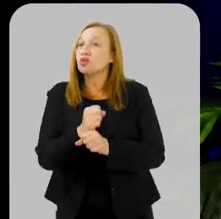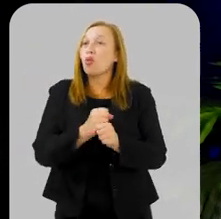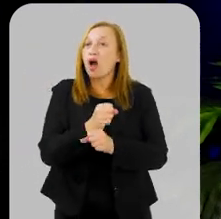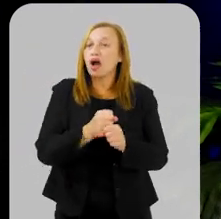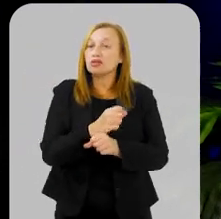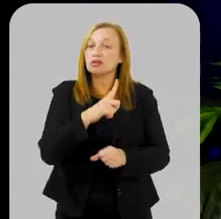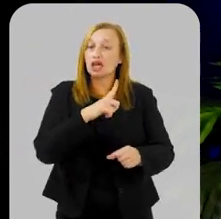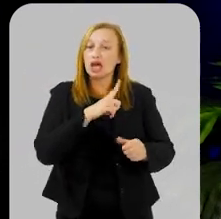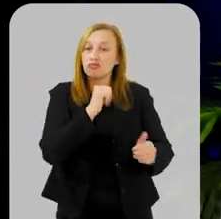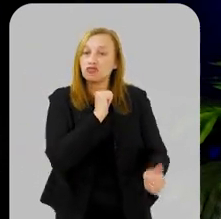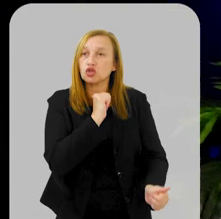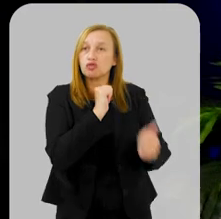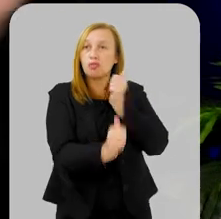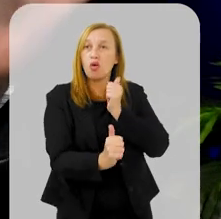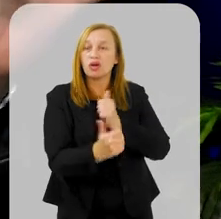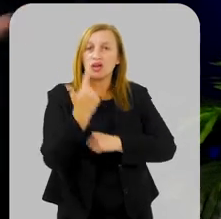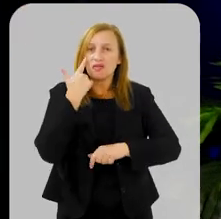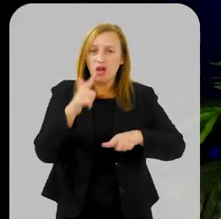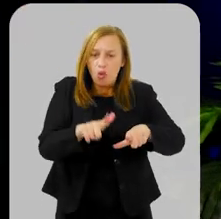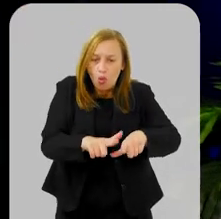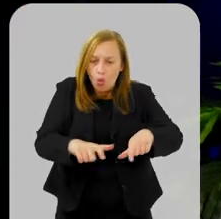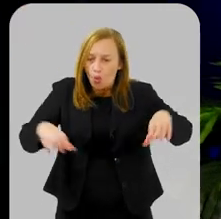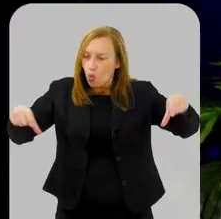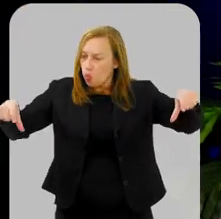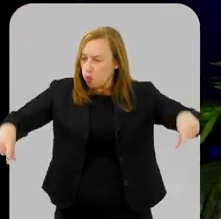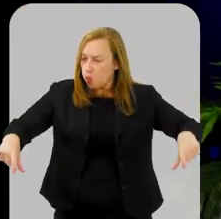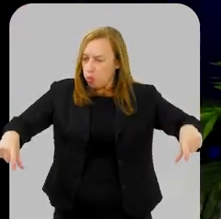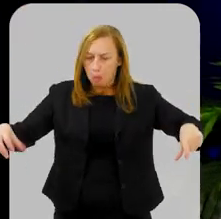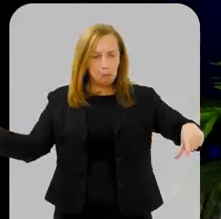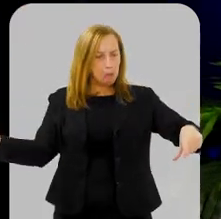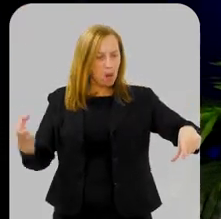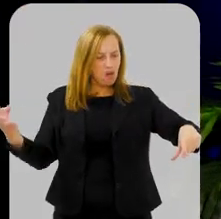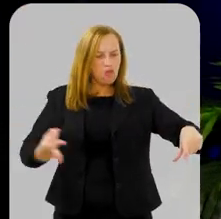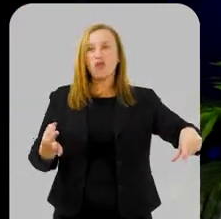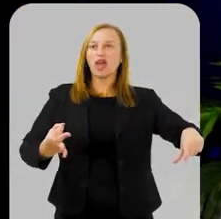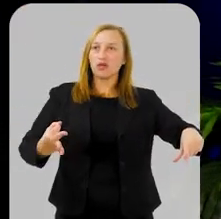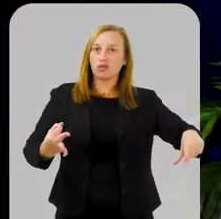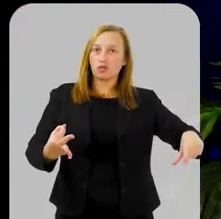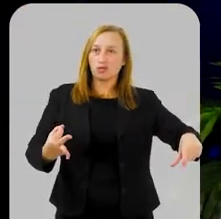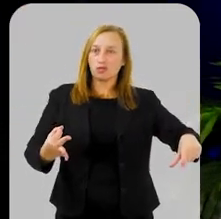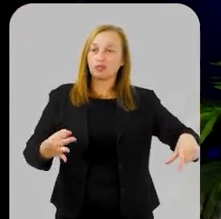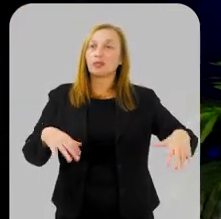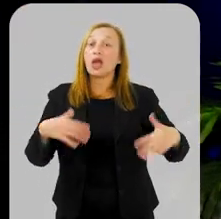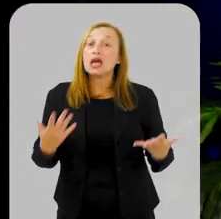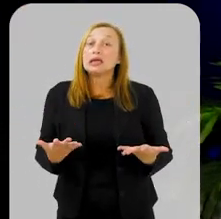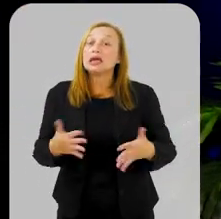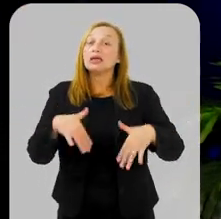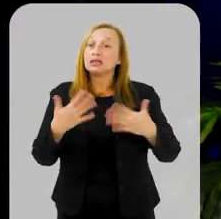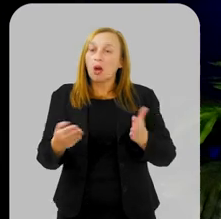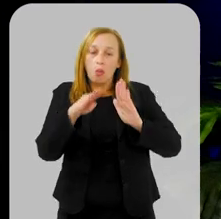é algo assim impecável. Né? Então, dá para ter uma tabela